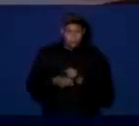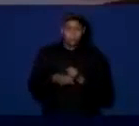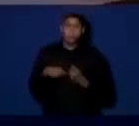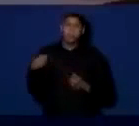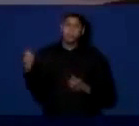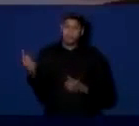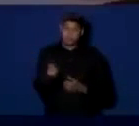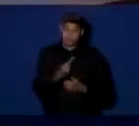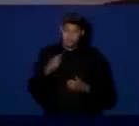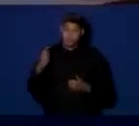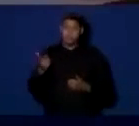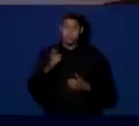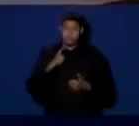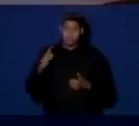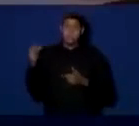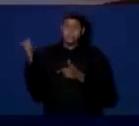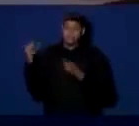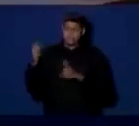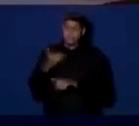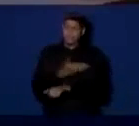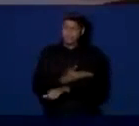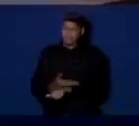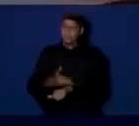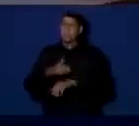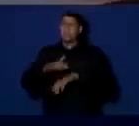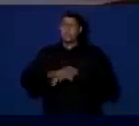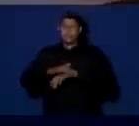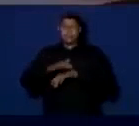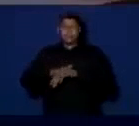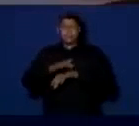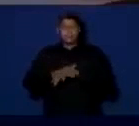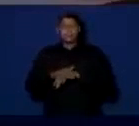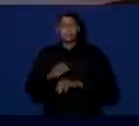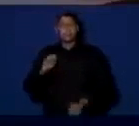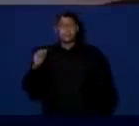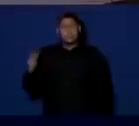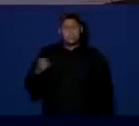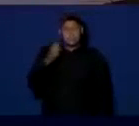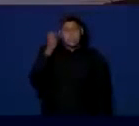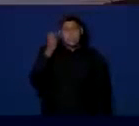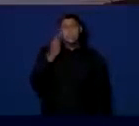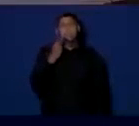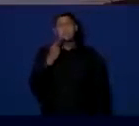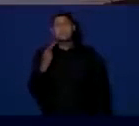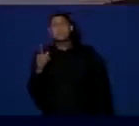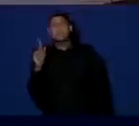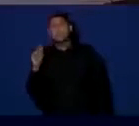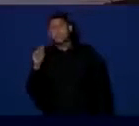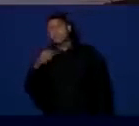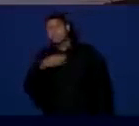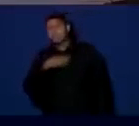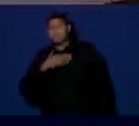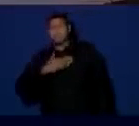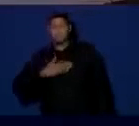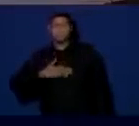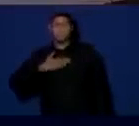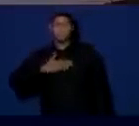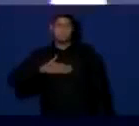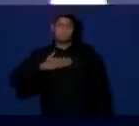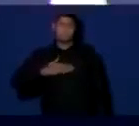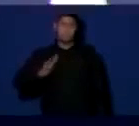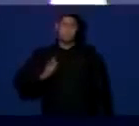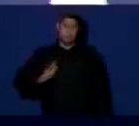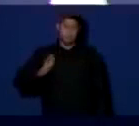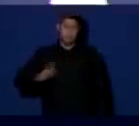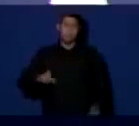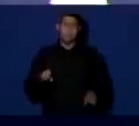a gente, como tradicionalmente costumamos fazer, tomamos uma cerveja para falar um pouquinho de uma maneira relaxada da vida